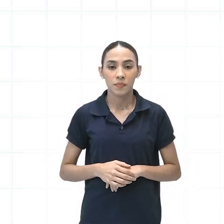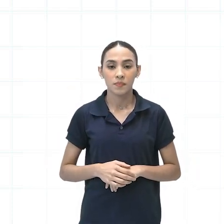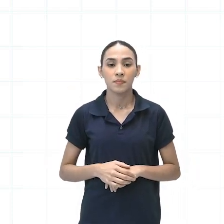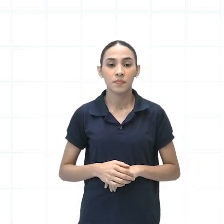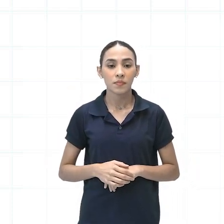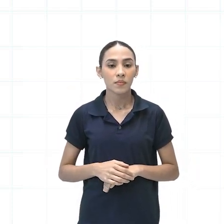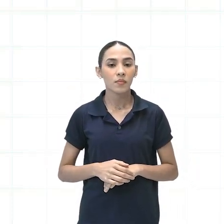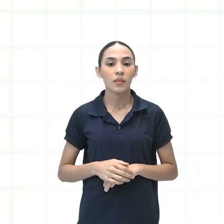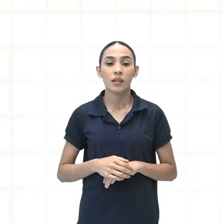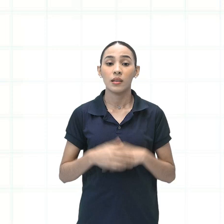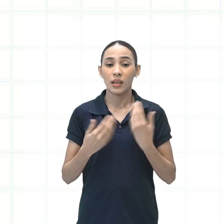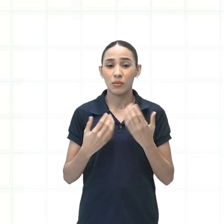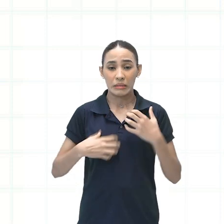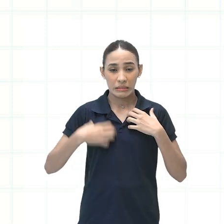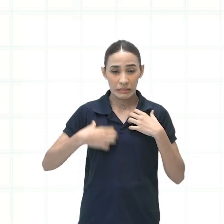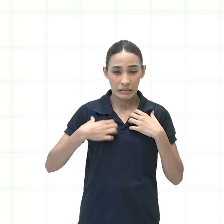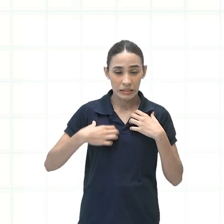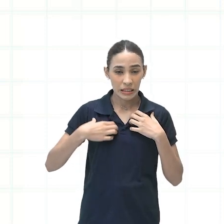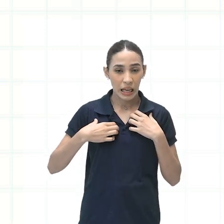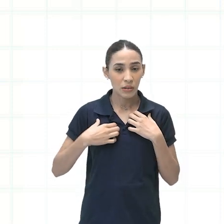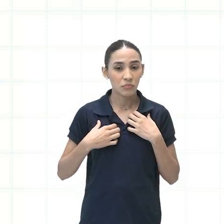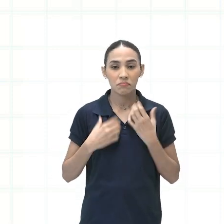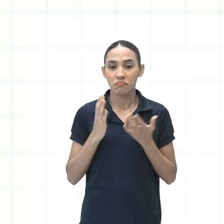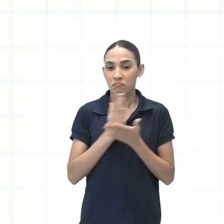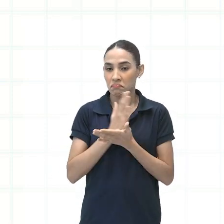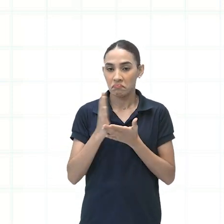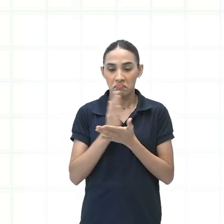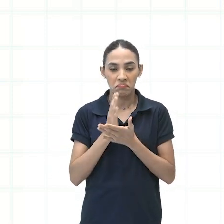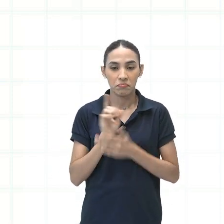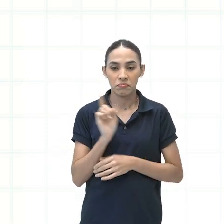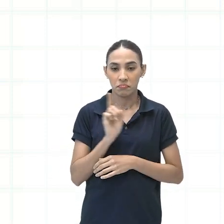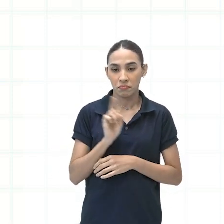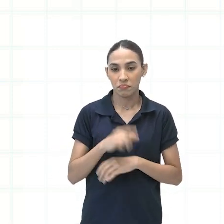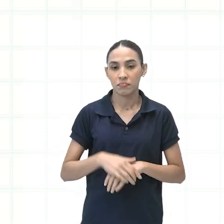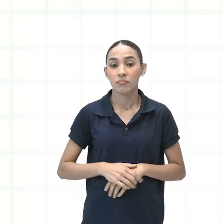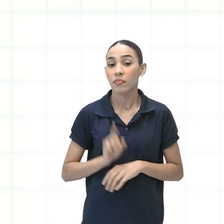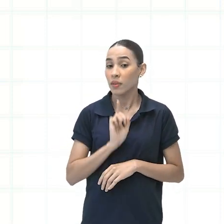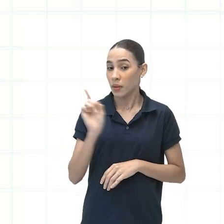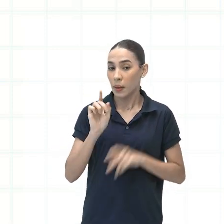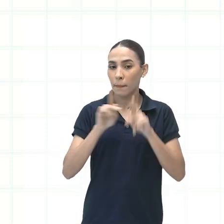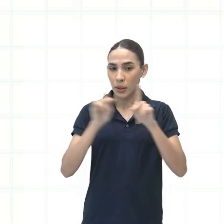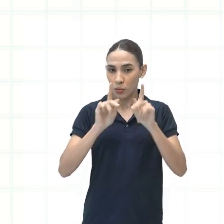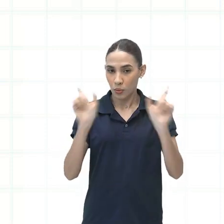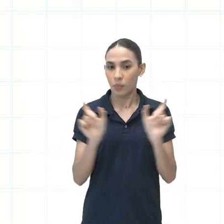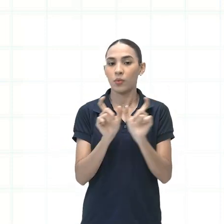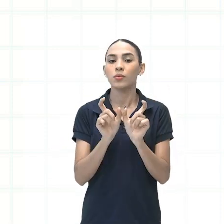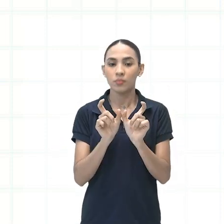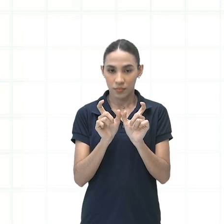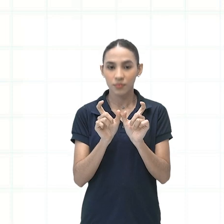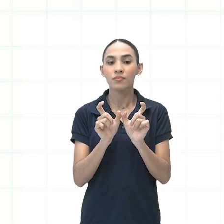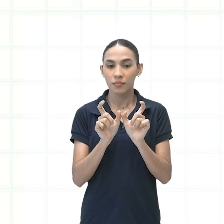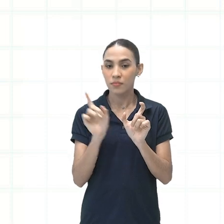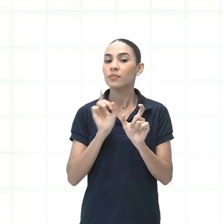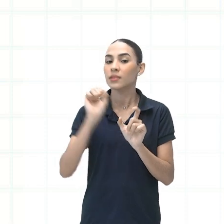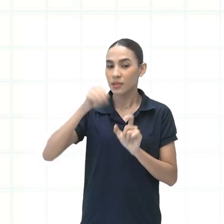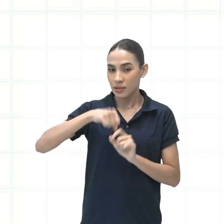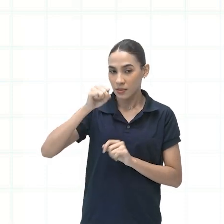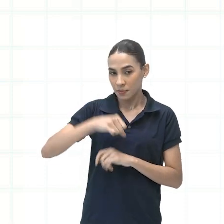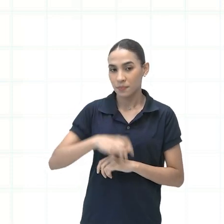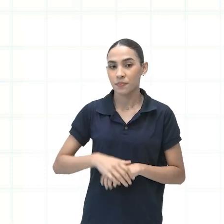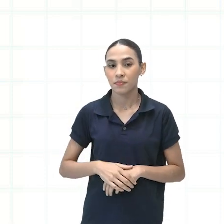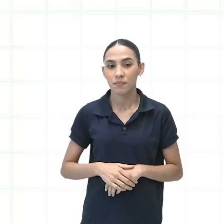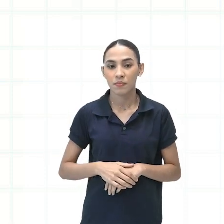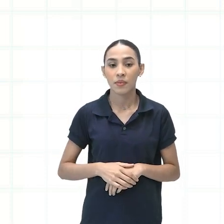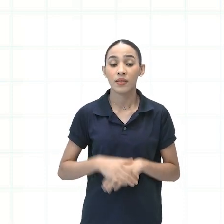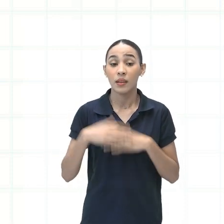irritado, ninguém o questionou. Olhem só, isto aqui é um período composto? Certamente, pessoal. Como